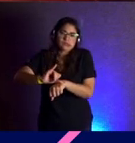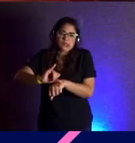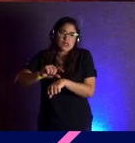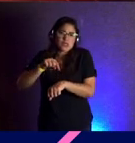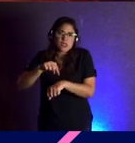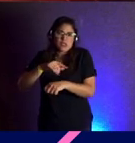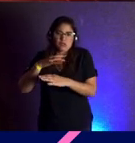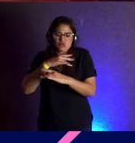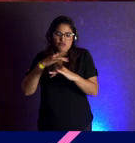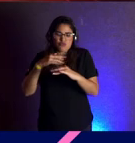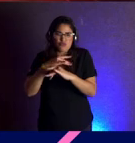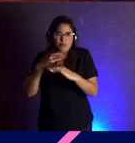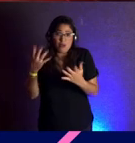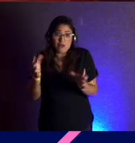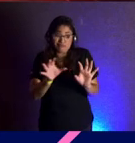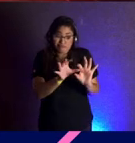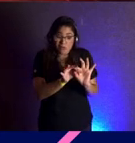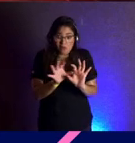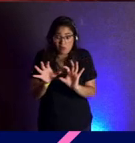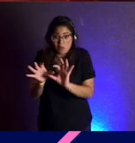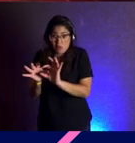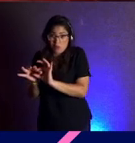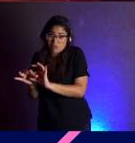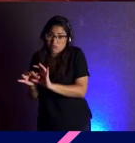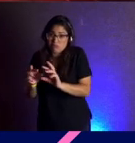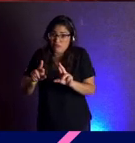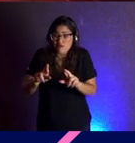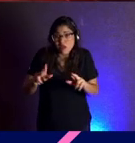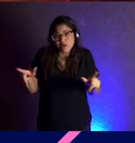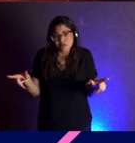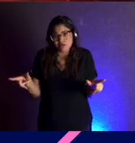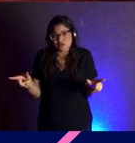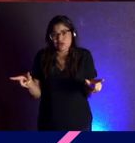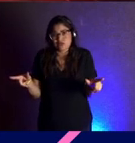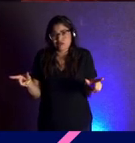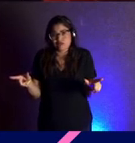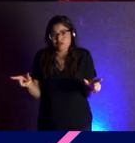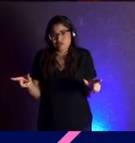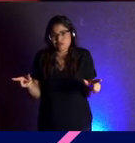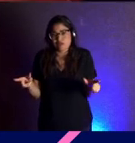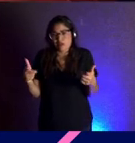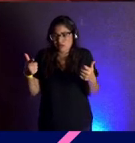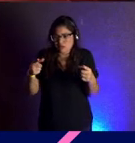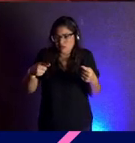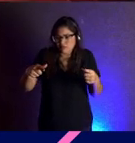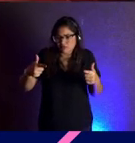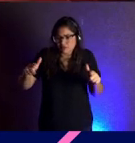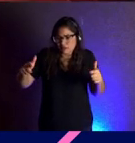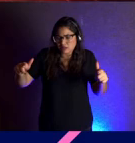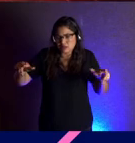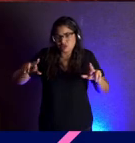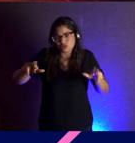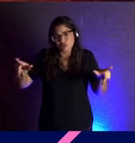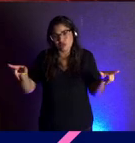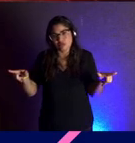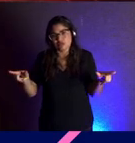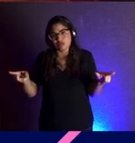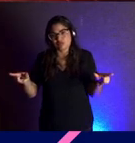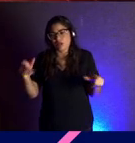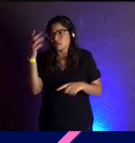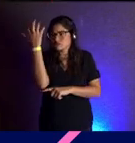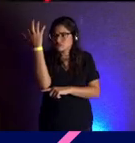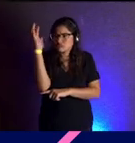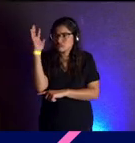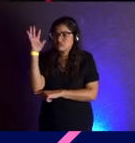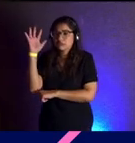diferentes, né? É um contexto de aprendizado histórico de lidar com a variação nos elementos da natureza,